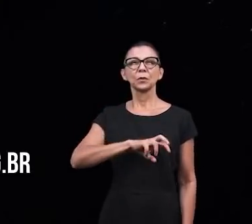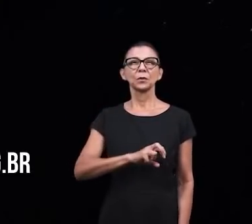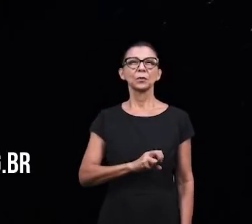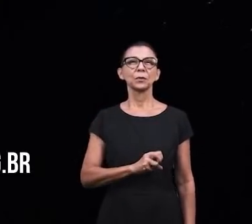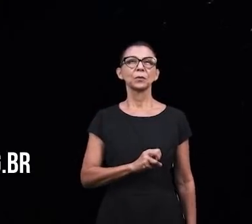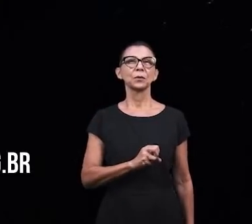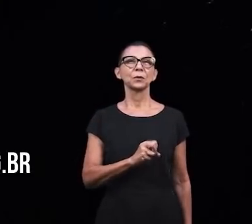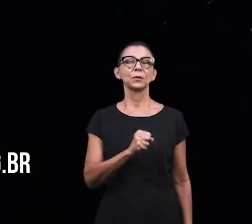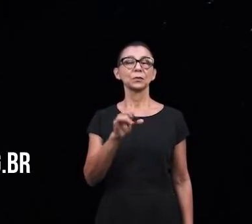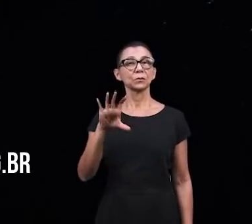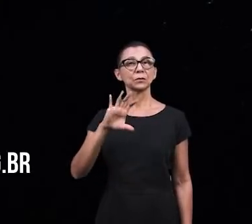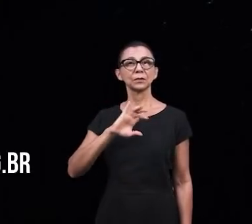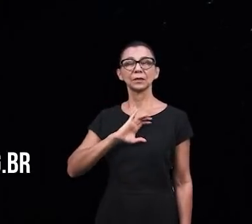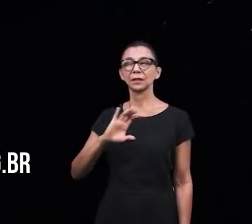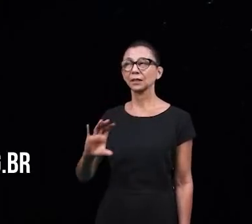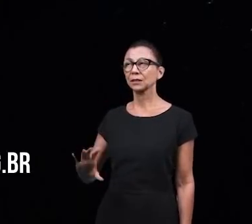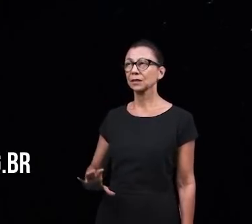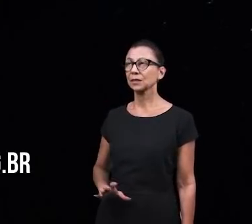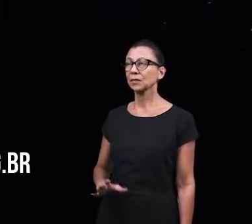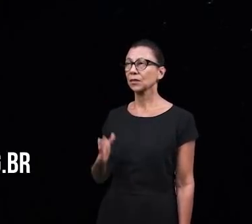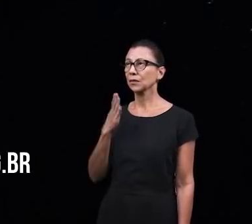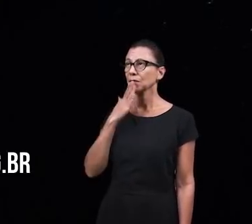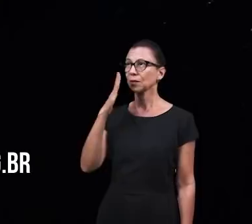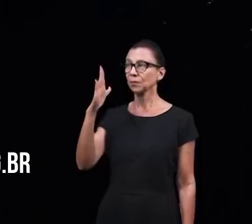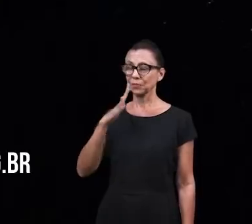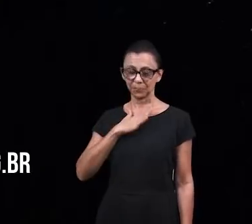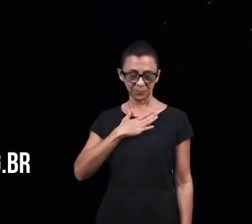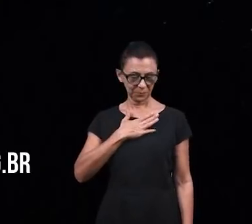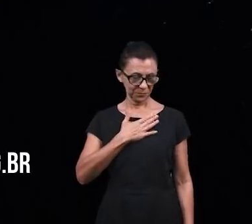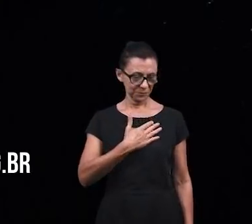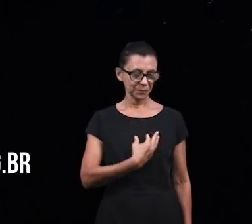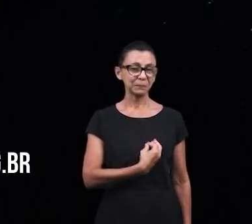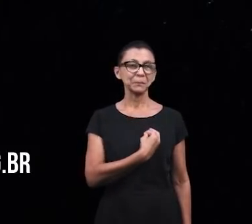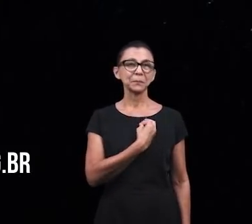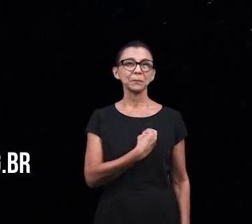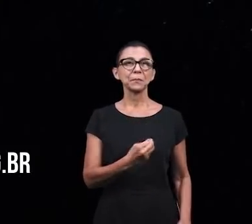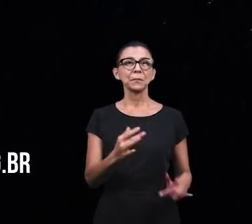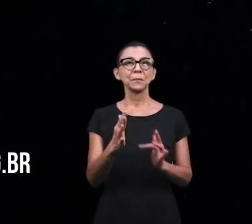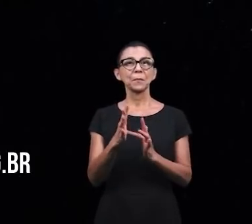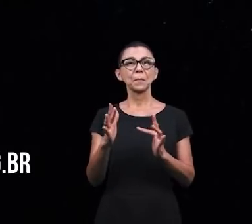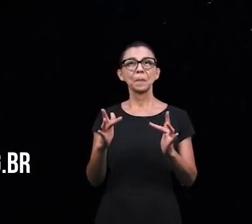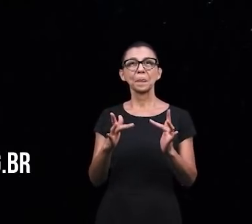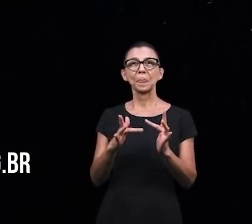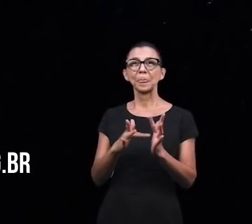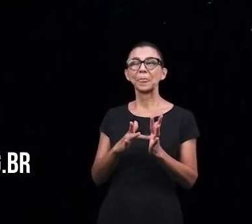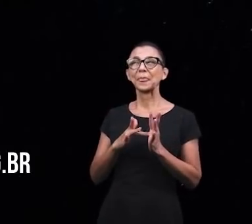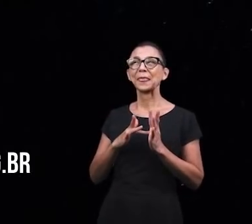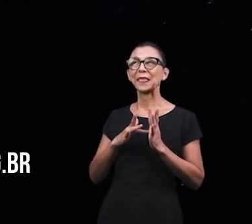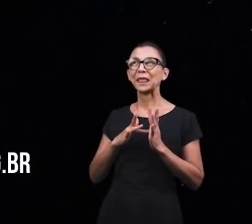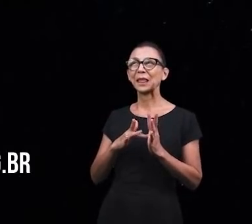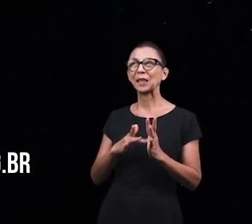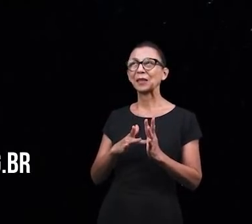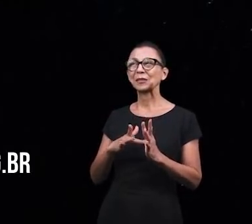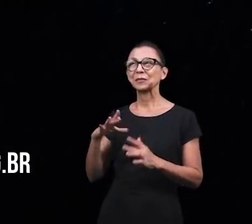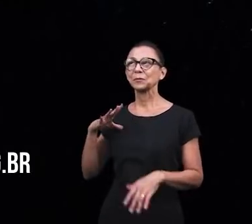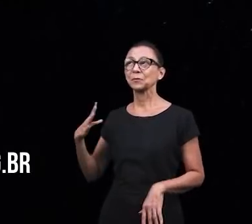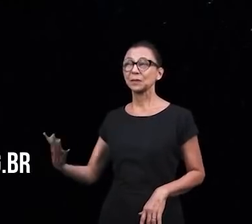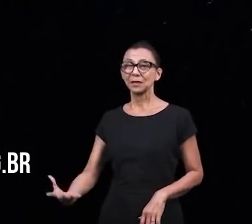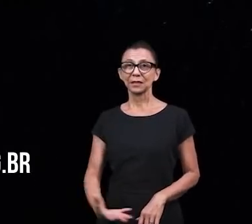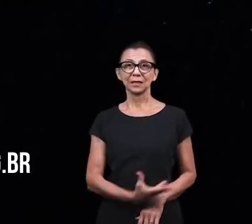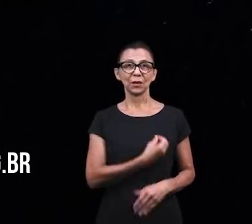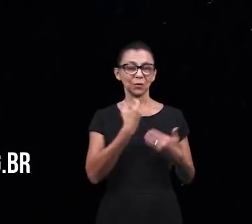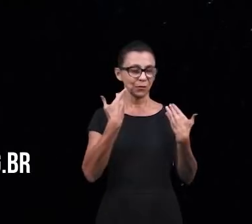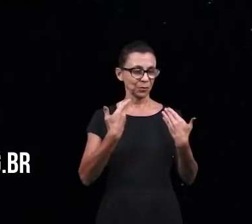que Cristo tem por mim. Jesus achou-me,